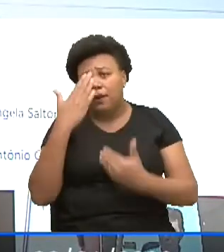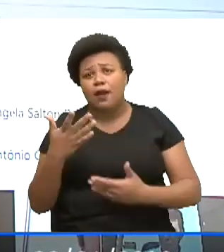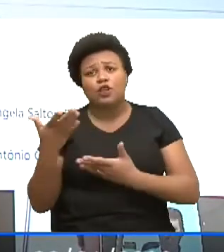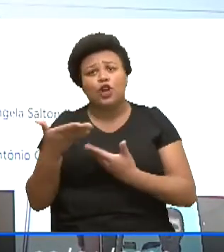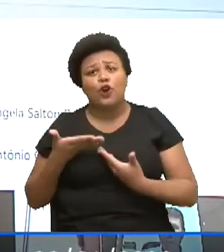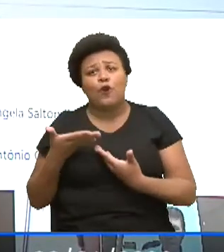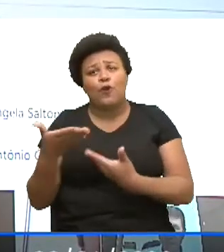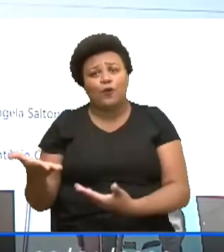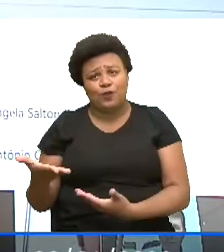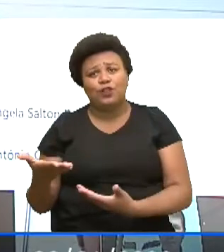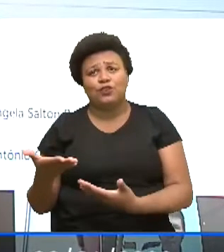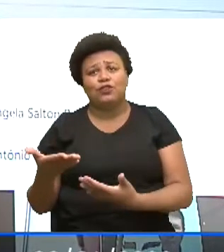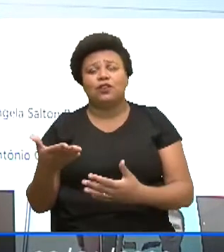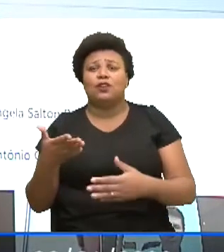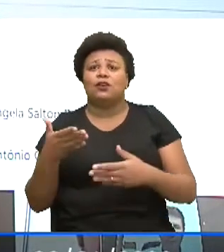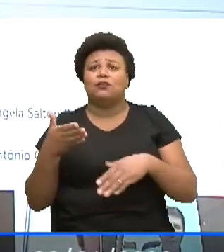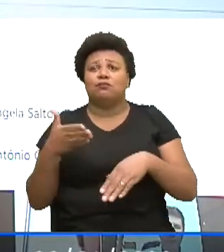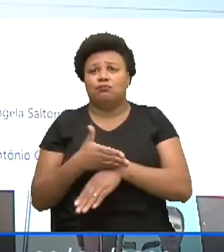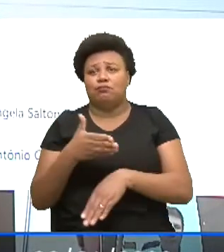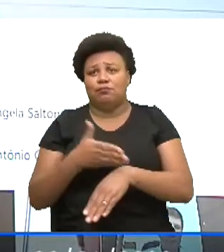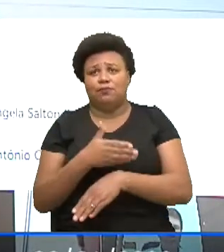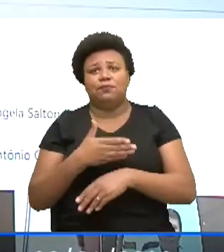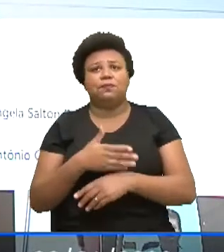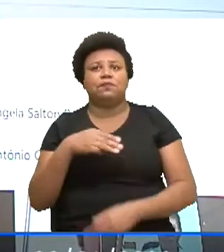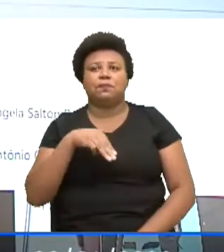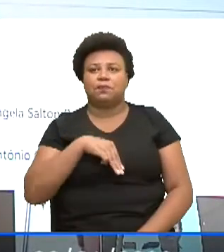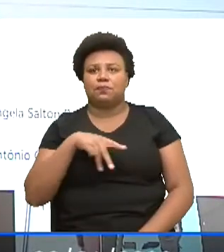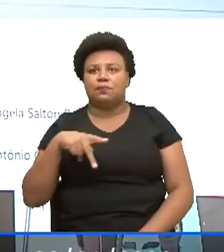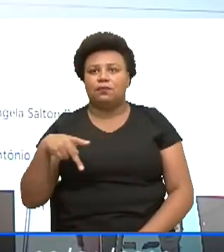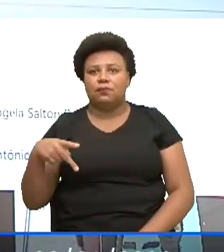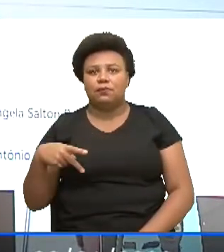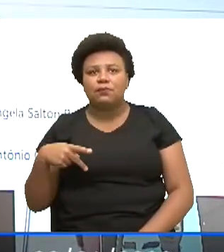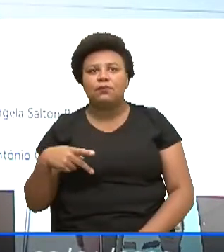convite, viabilizando a participação do Ministério Público